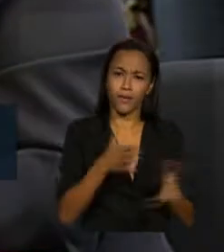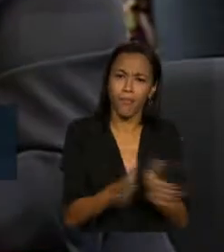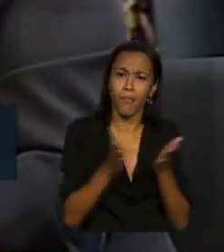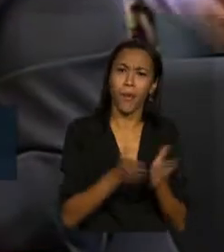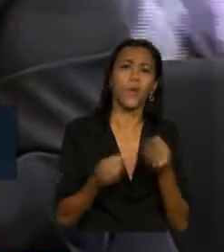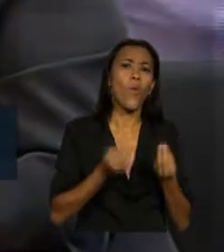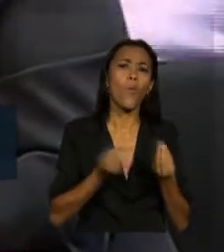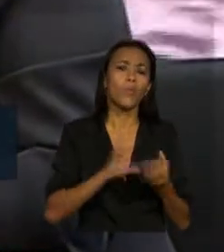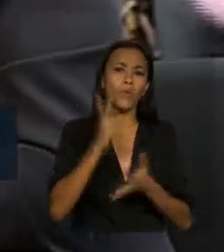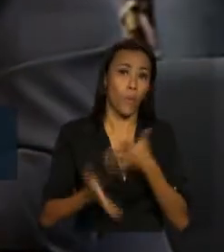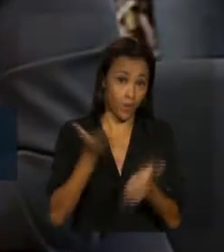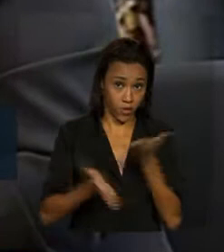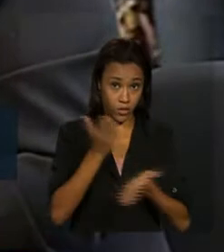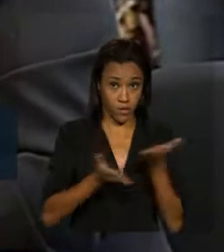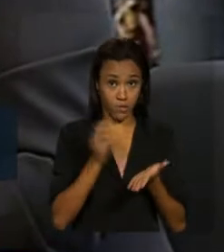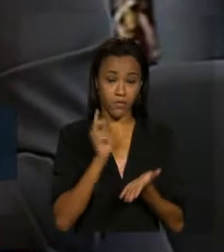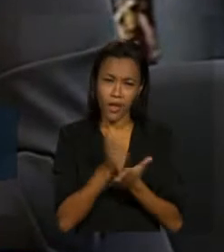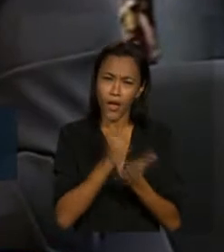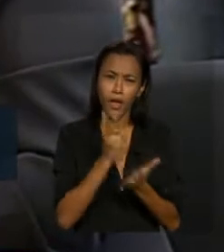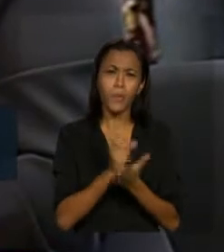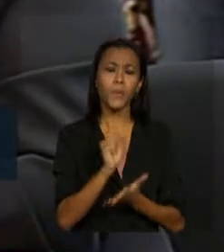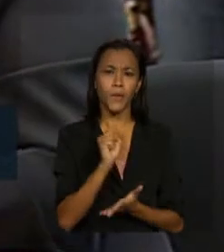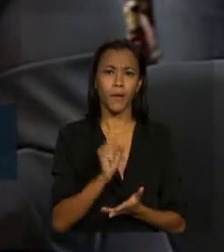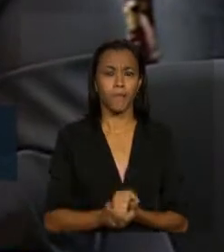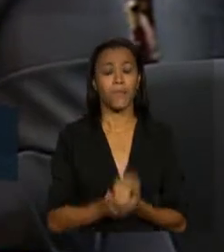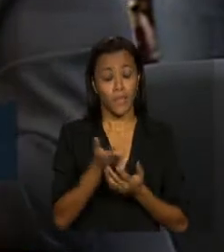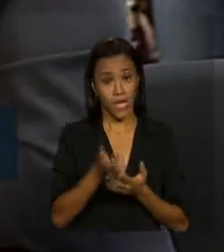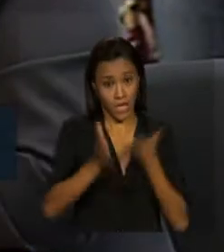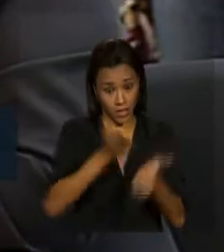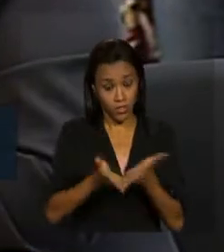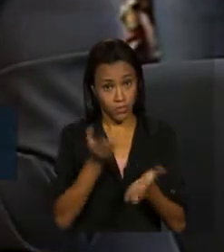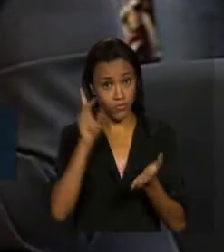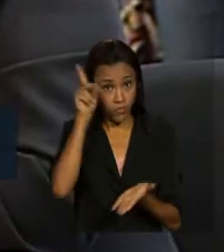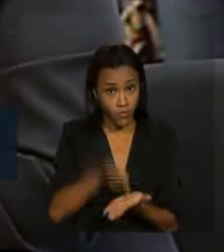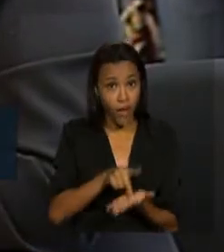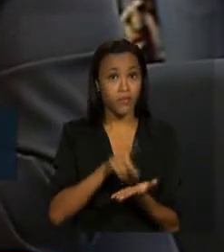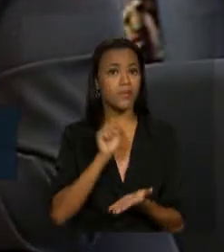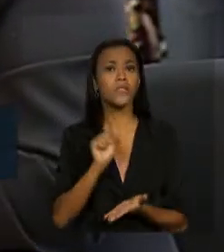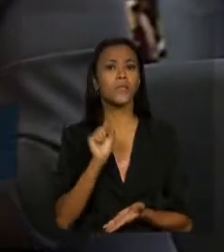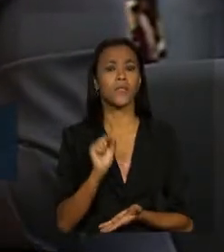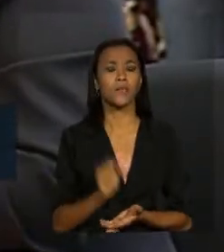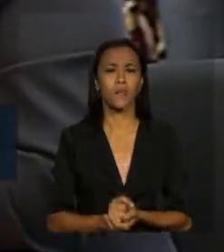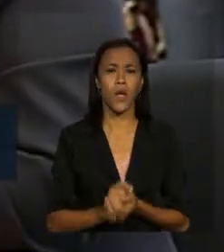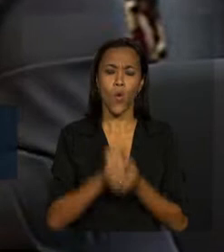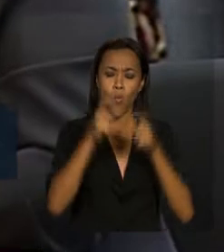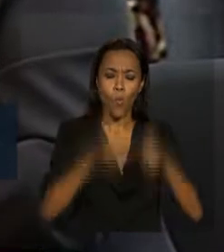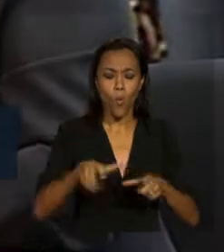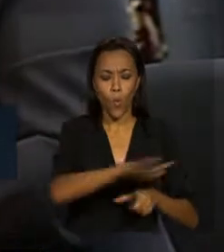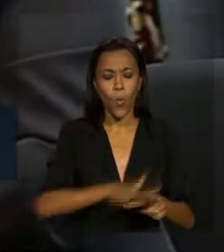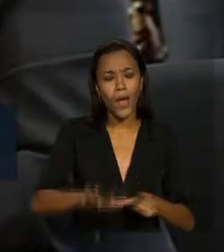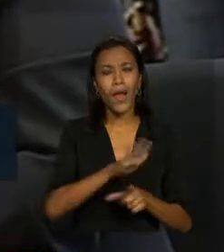o atendimento na perspectiva de que esse serviço se constitua como um espaço